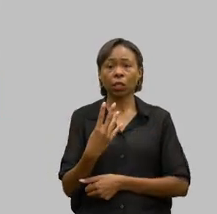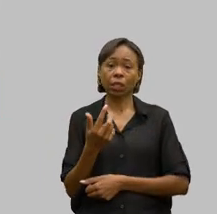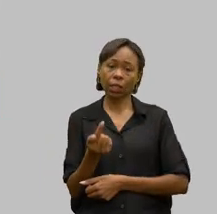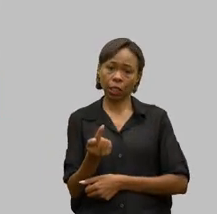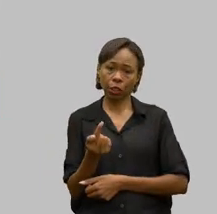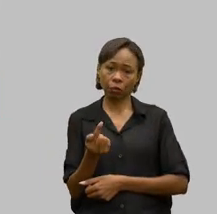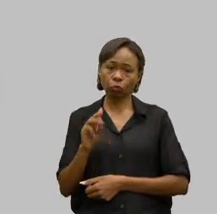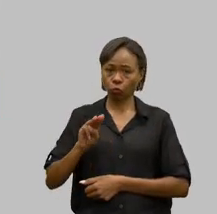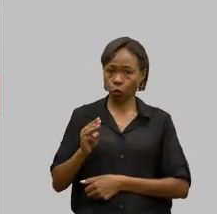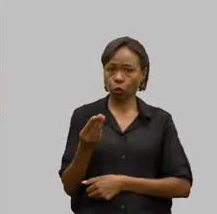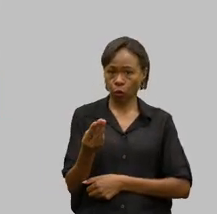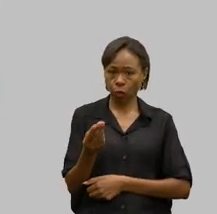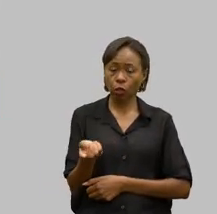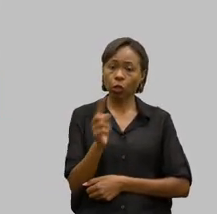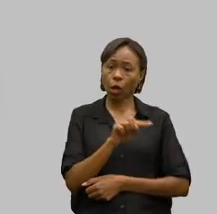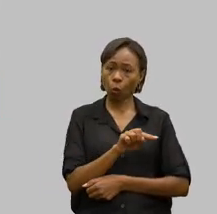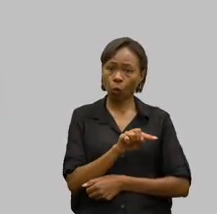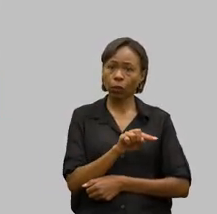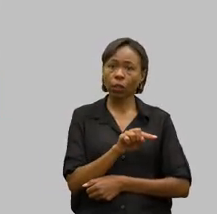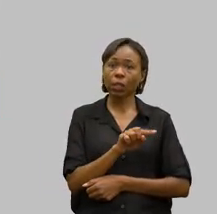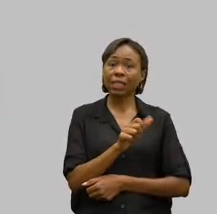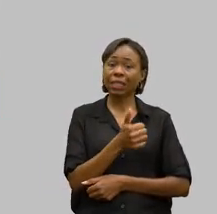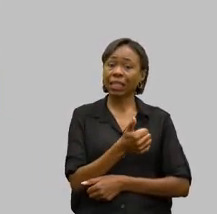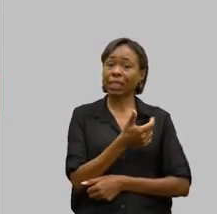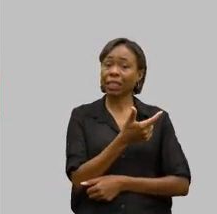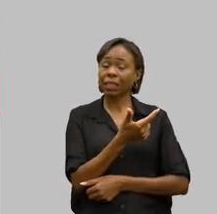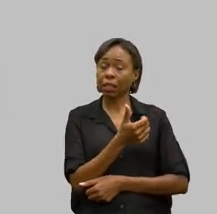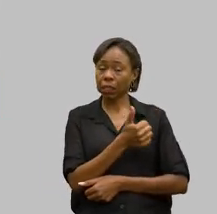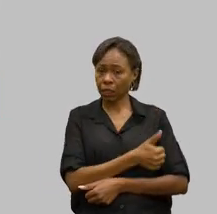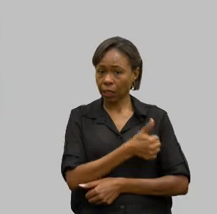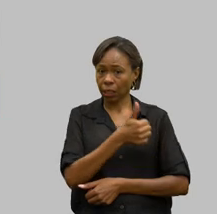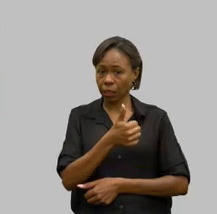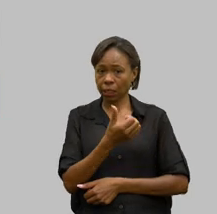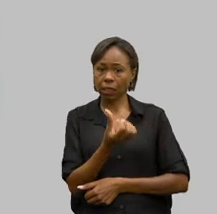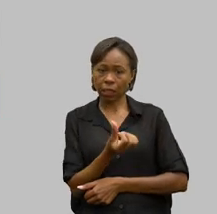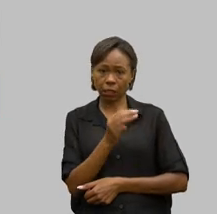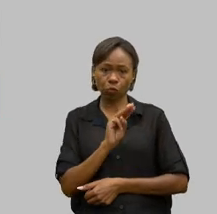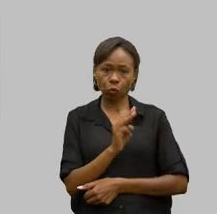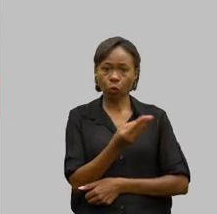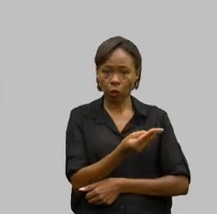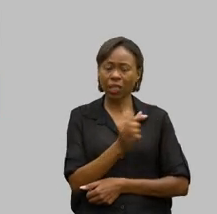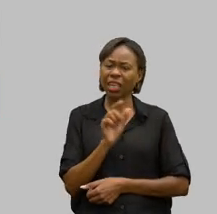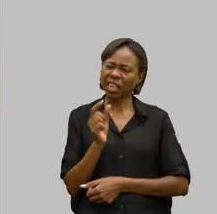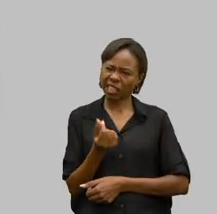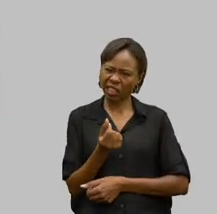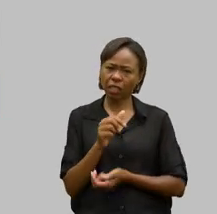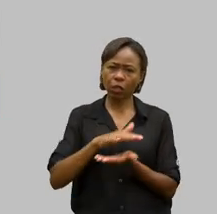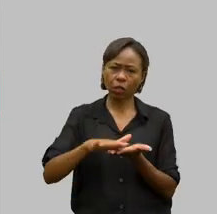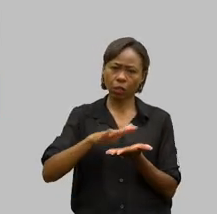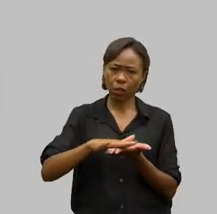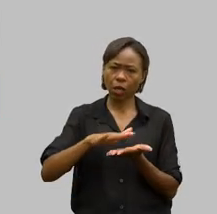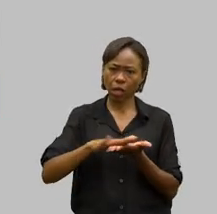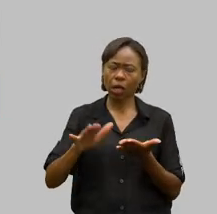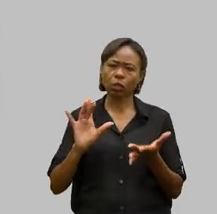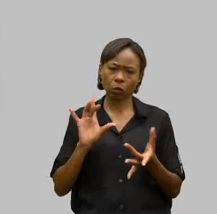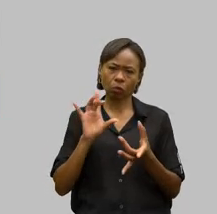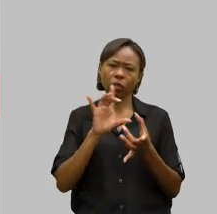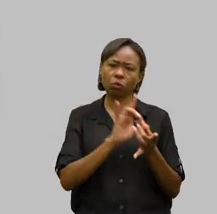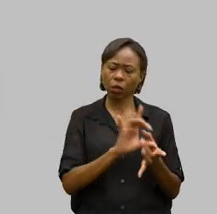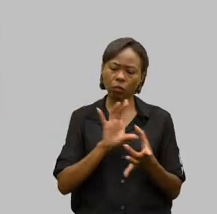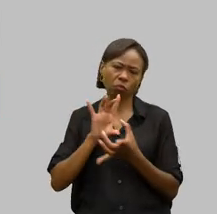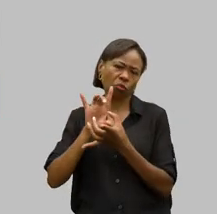na Unimontes, 116 milhões. Lembrando que esses gastos estão muito atrelados à quantidade de estudantes que cada universidade tem.